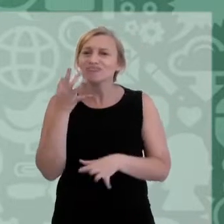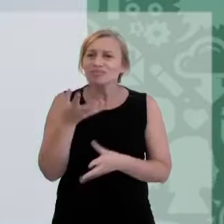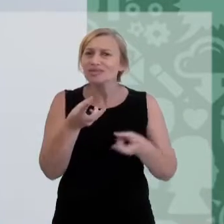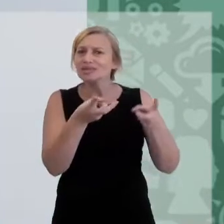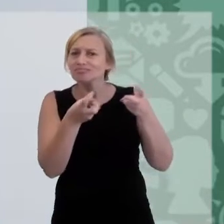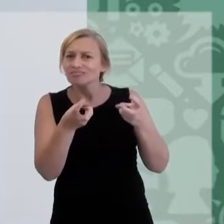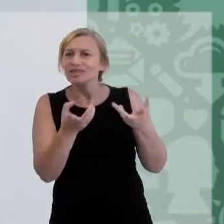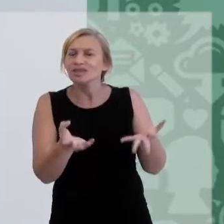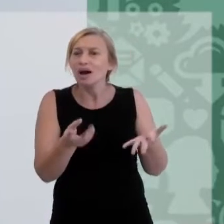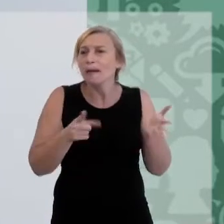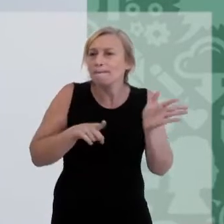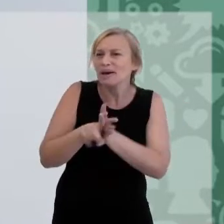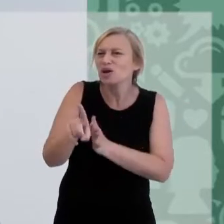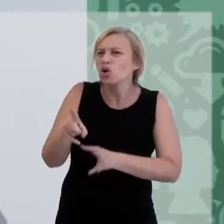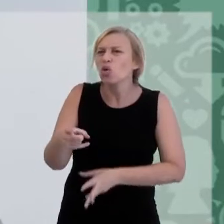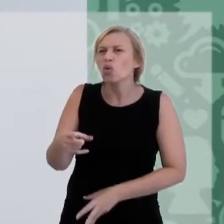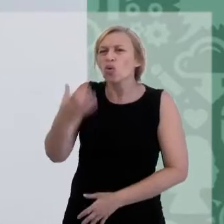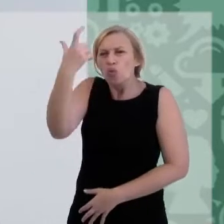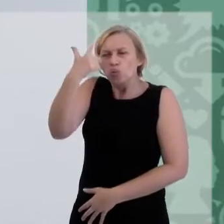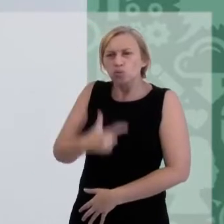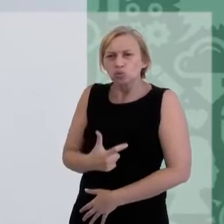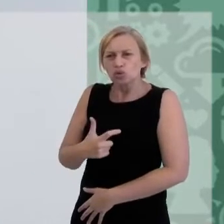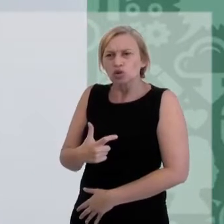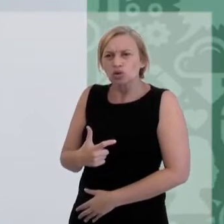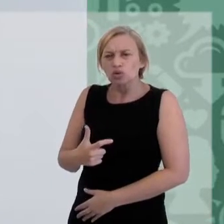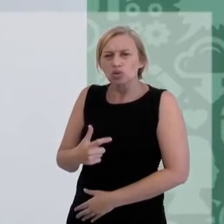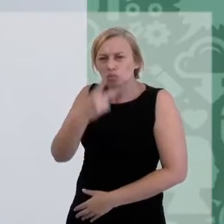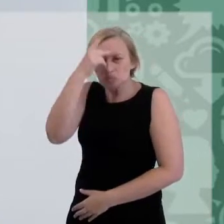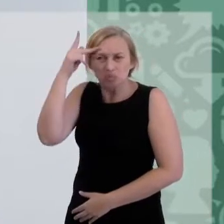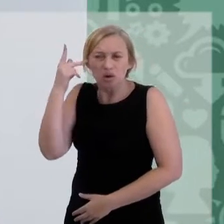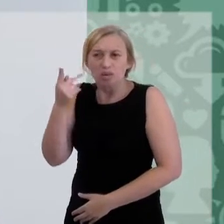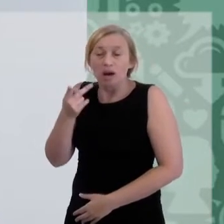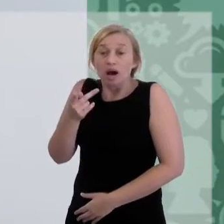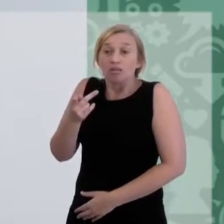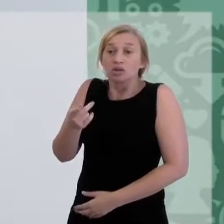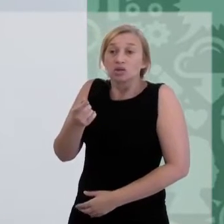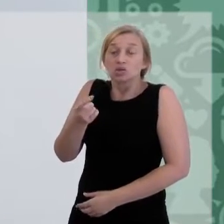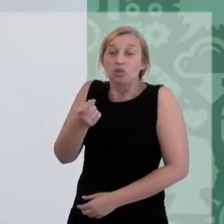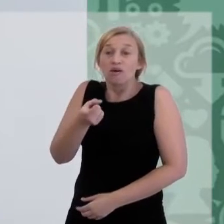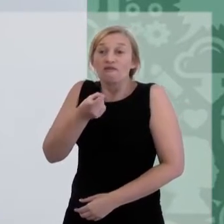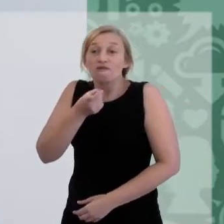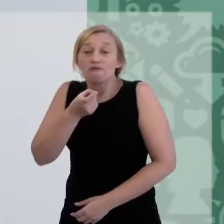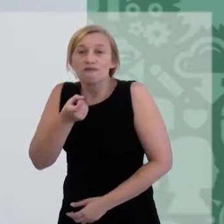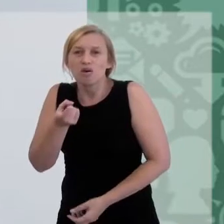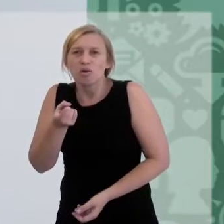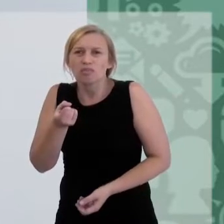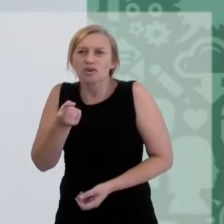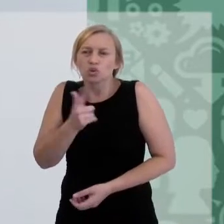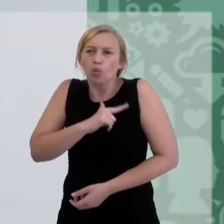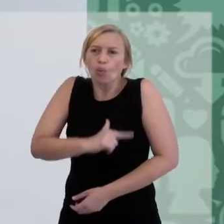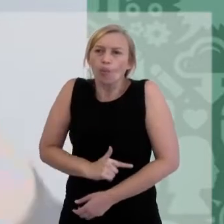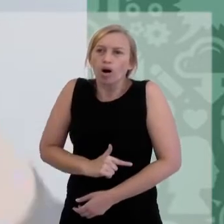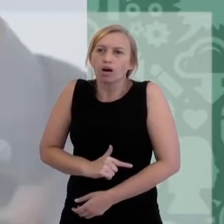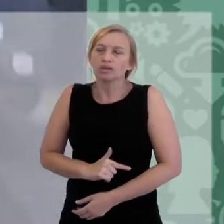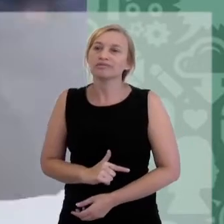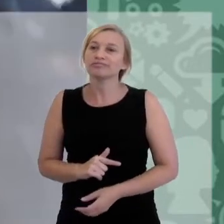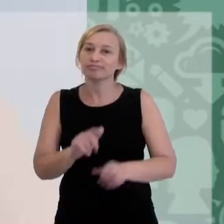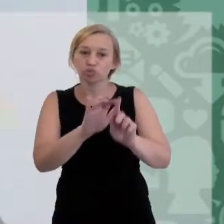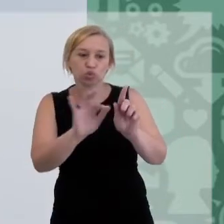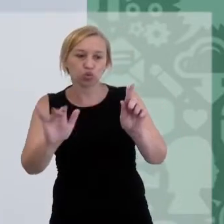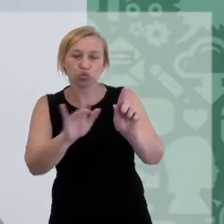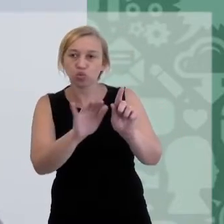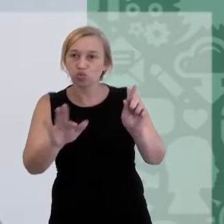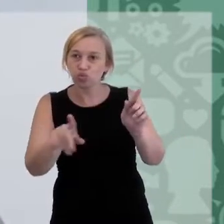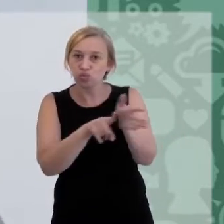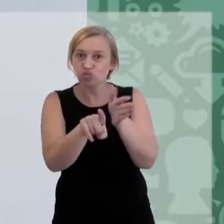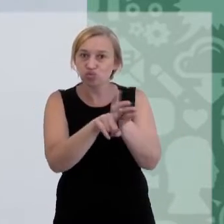chama atenção quando a pergunta como ser uma pessoa fria, né, lidera aí as pesquisas num site de buscas tão conhecido, o